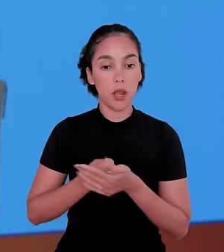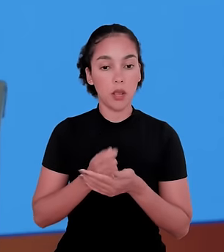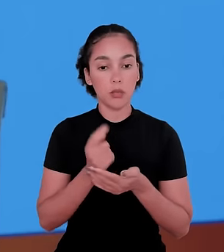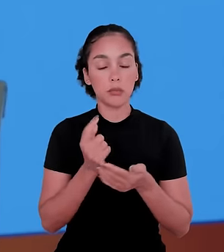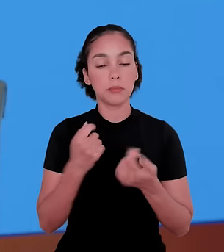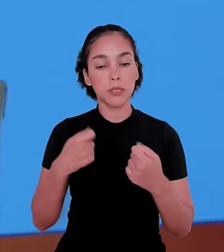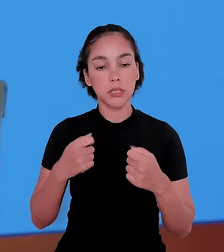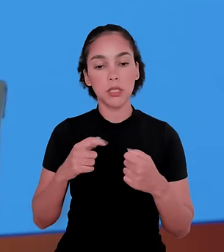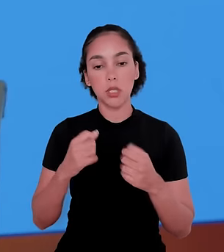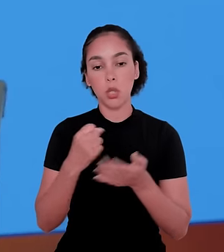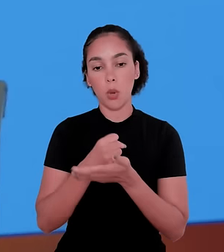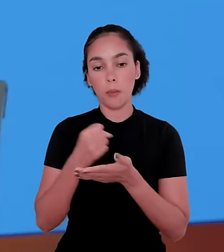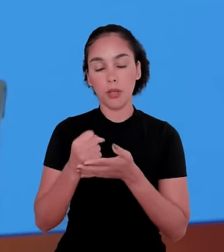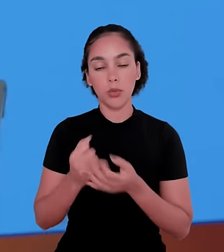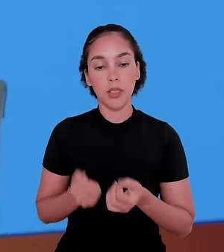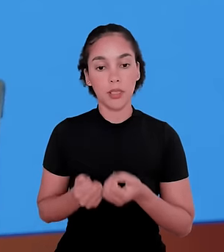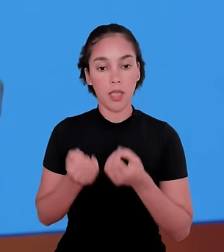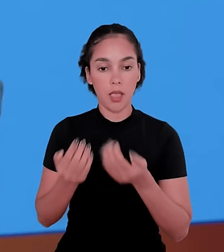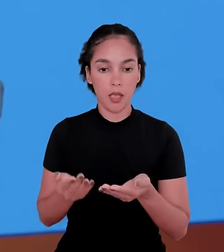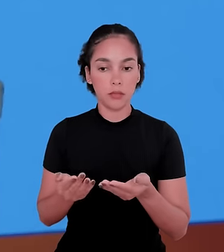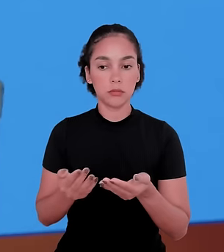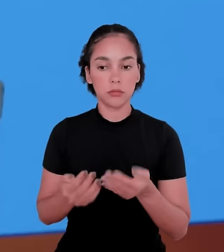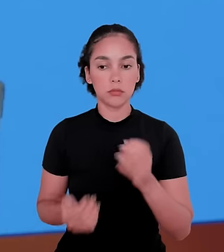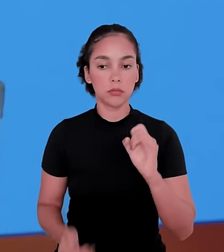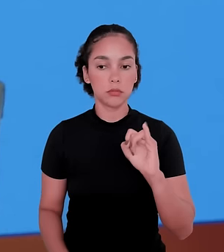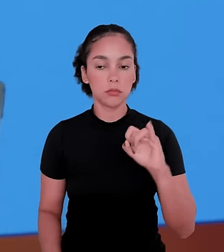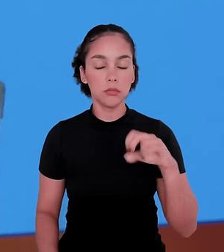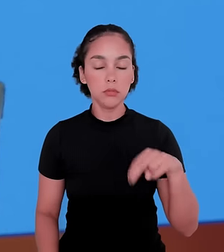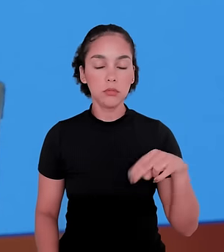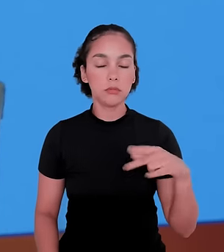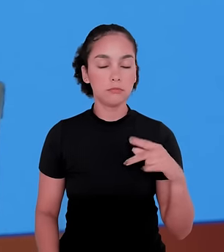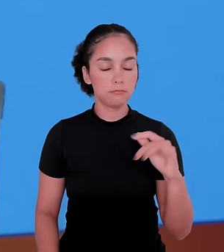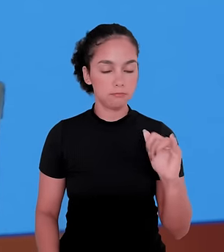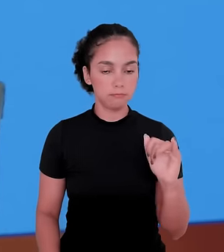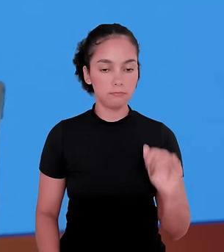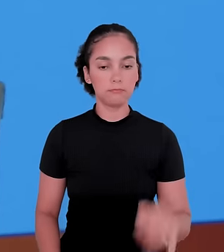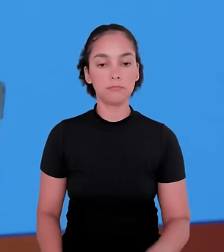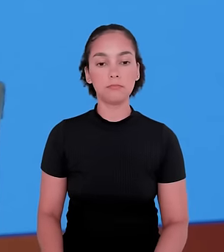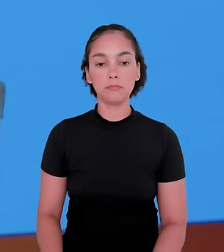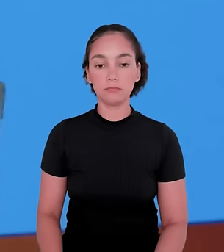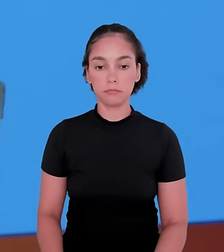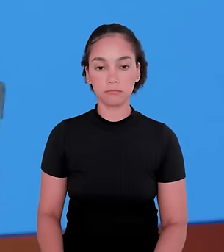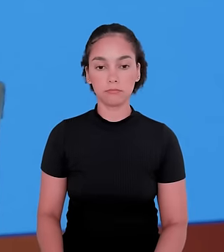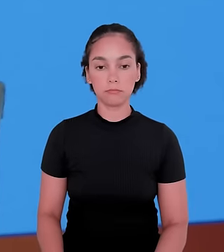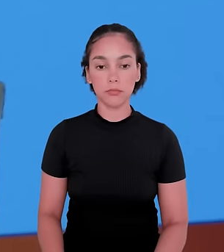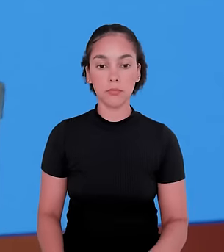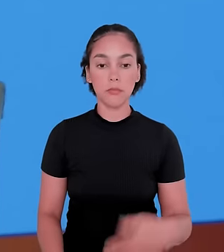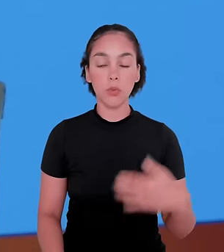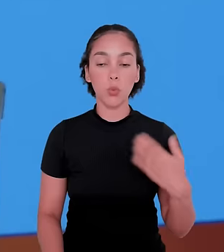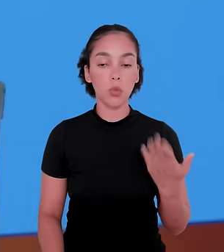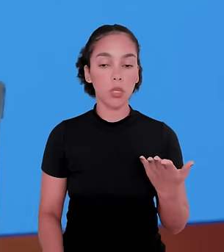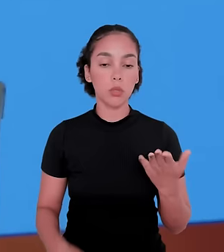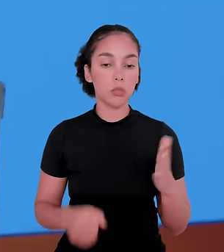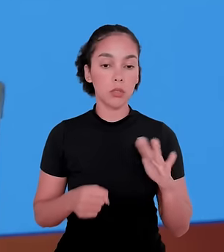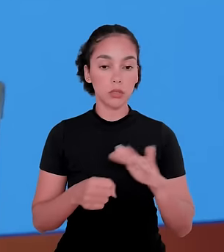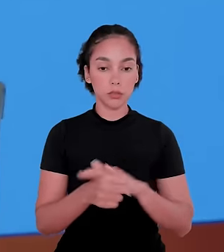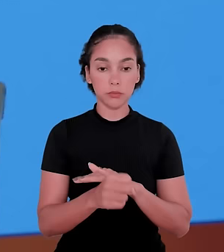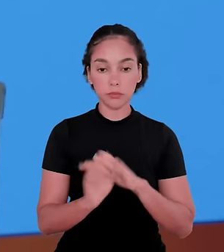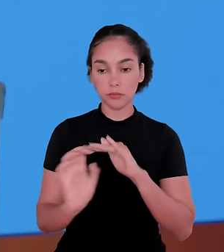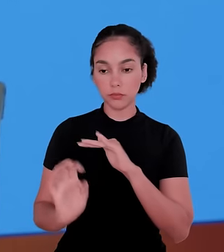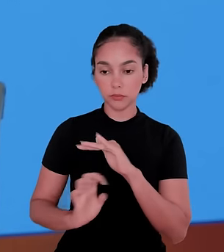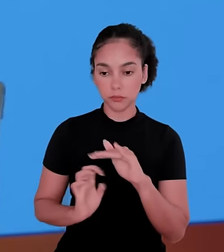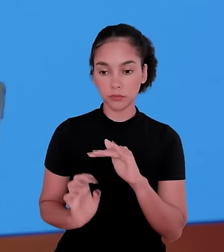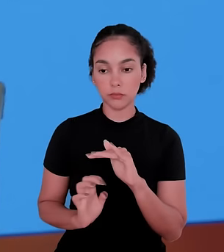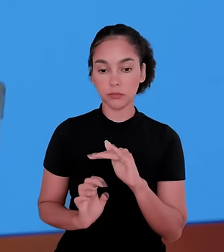série de documentos para entregar né no INPI né no caso de quando você contrata uma empresa né um